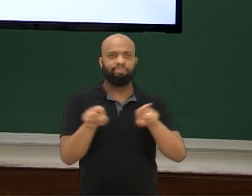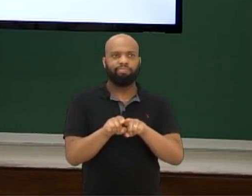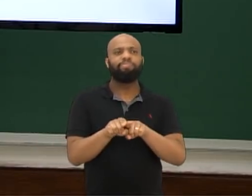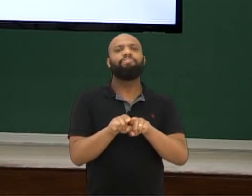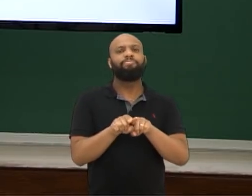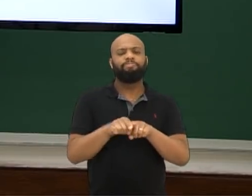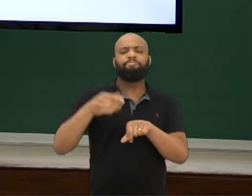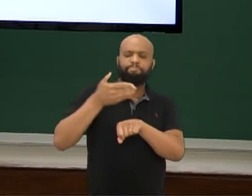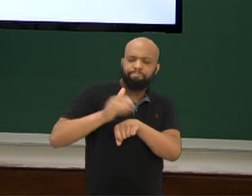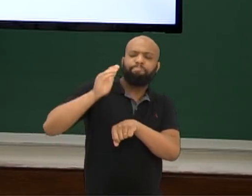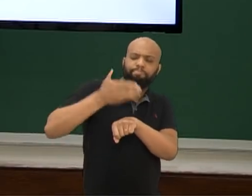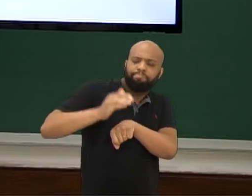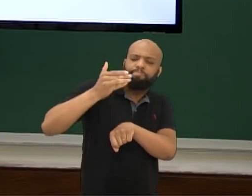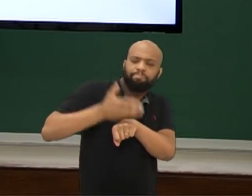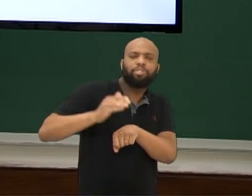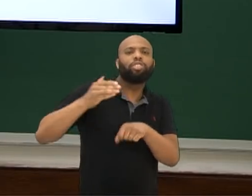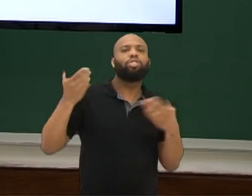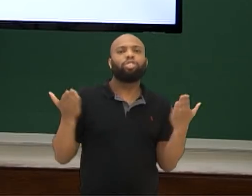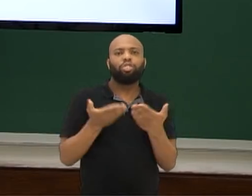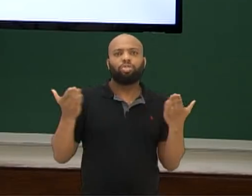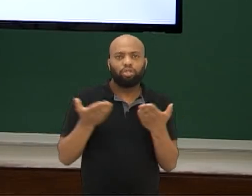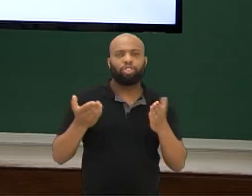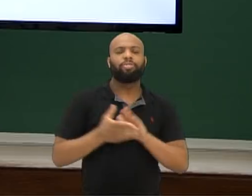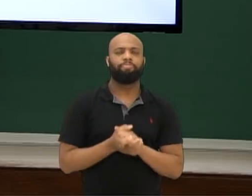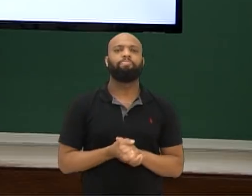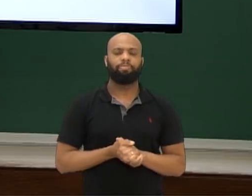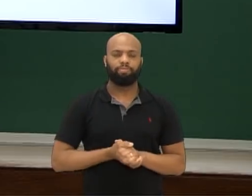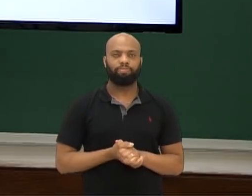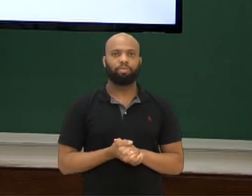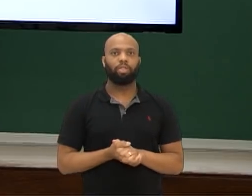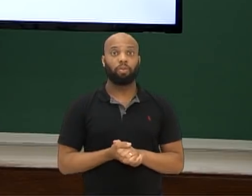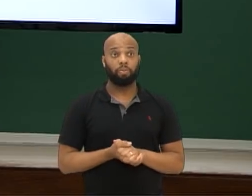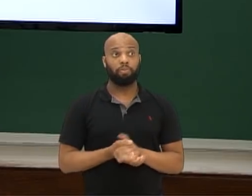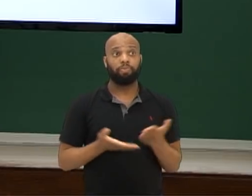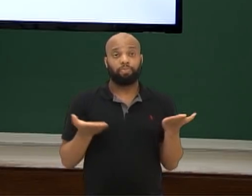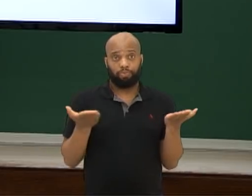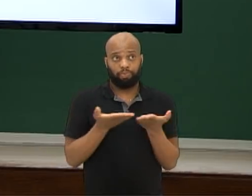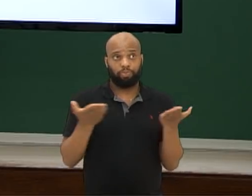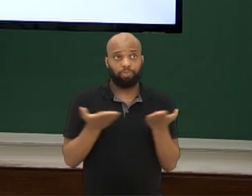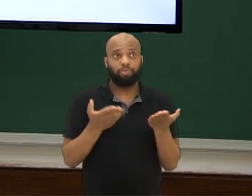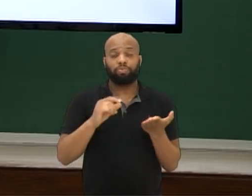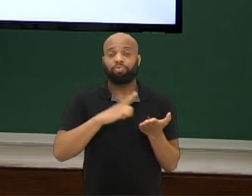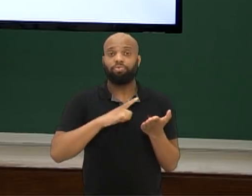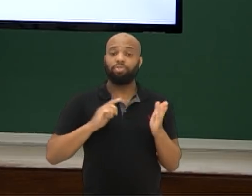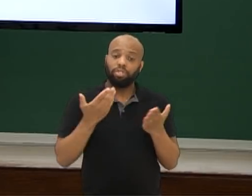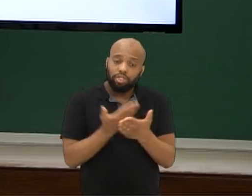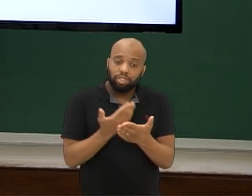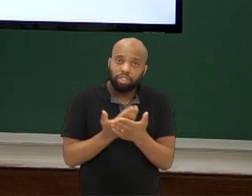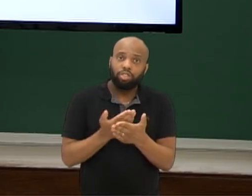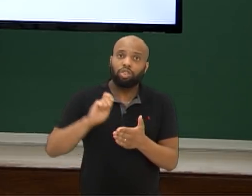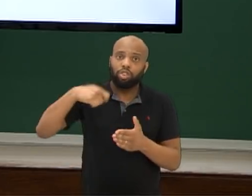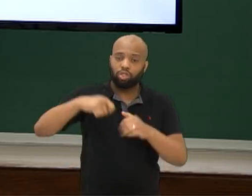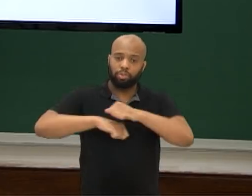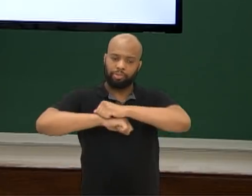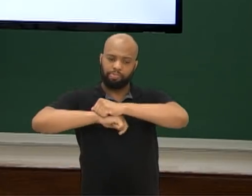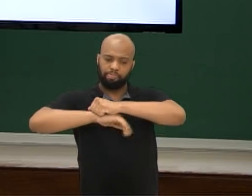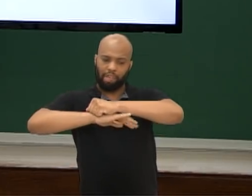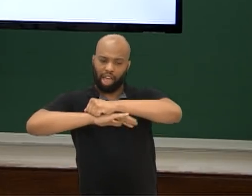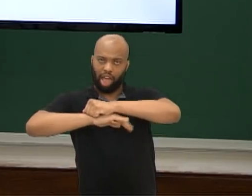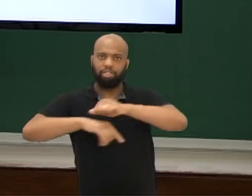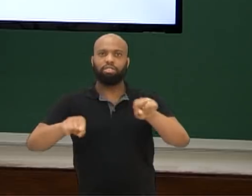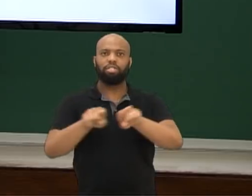para praticar no nosso Hora de Praticar. Belezinha? Então hoje é uma aula sobre acidez